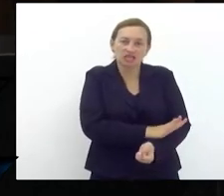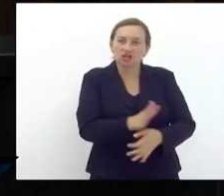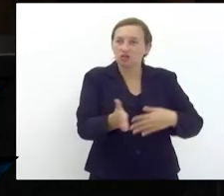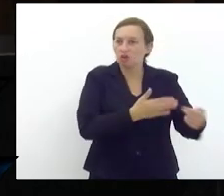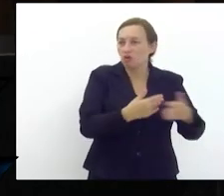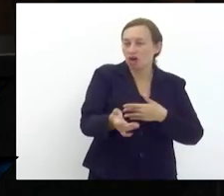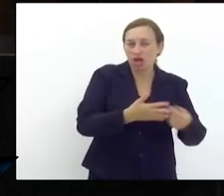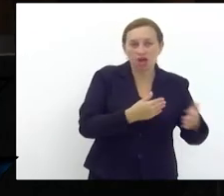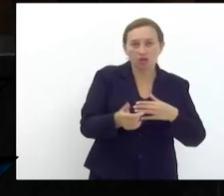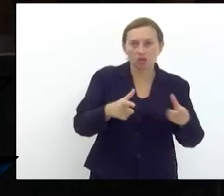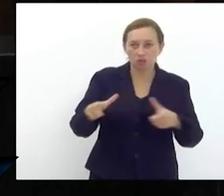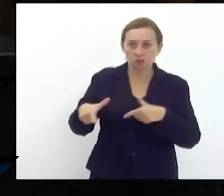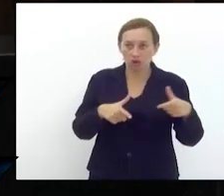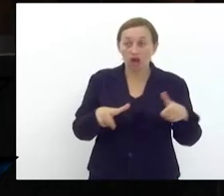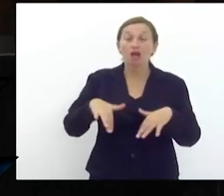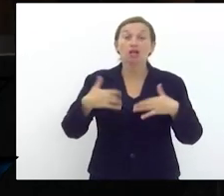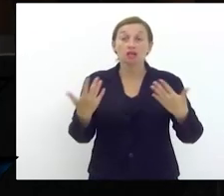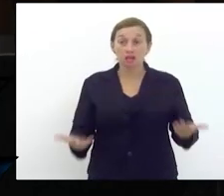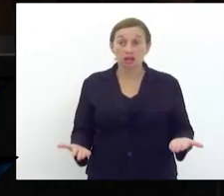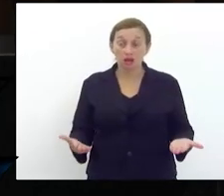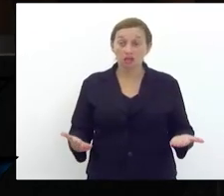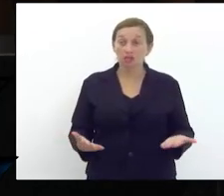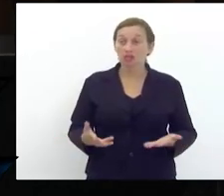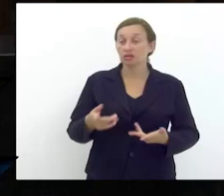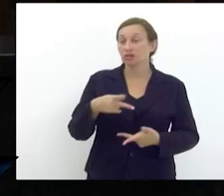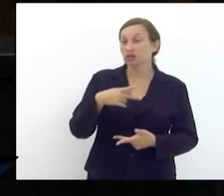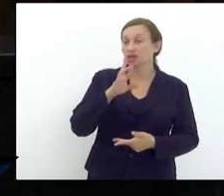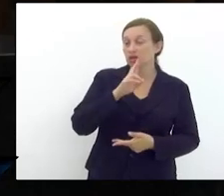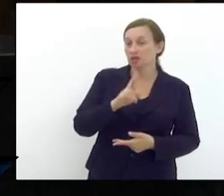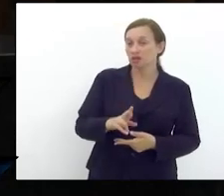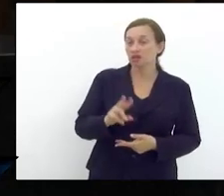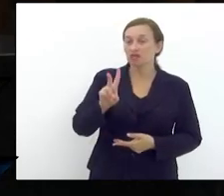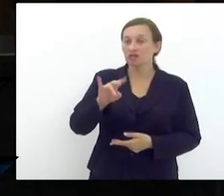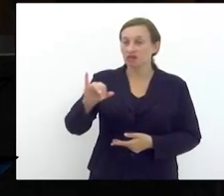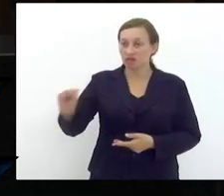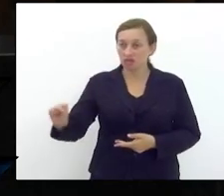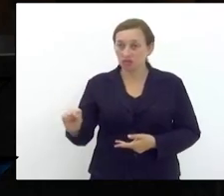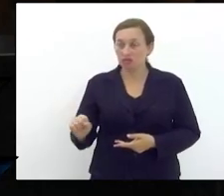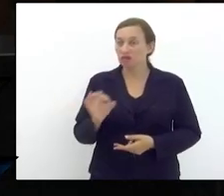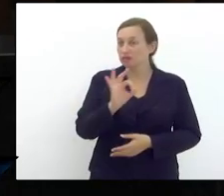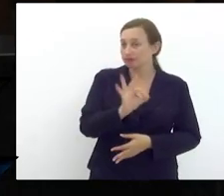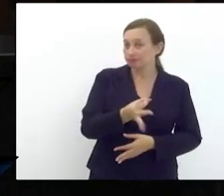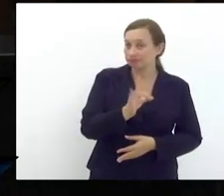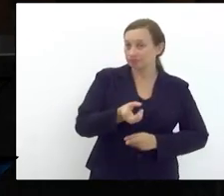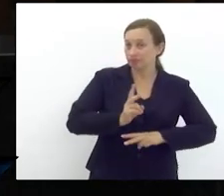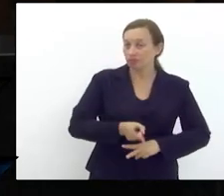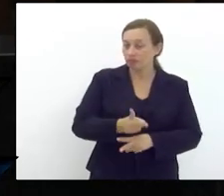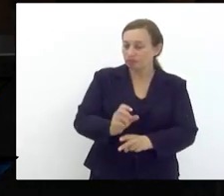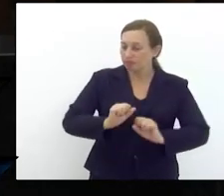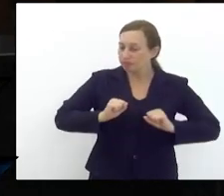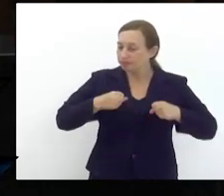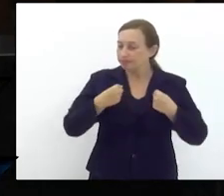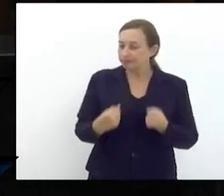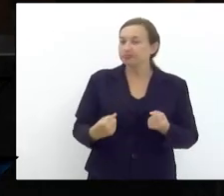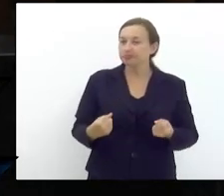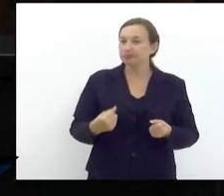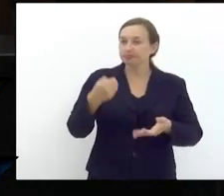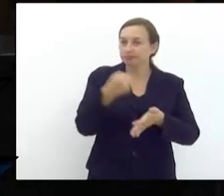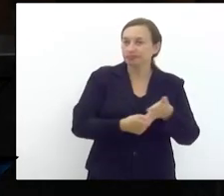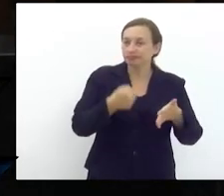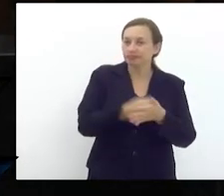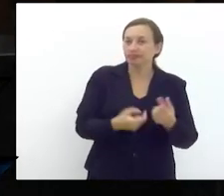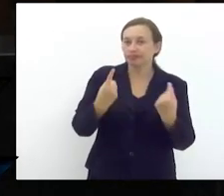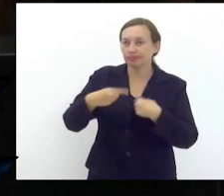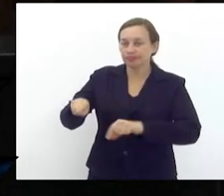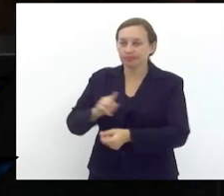esfera que seja então o nosso recado para o Vini Júnior é justamente para que continue forte lutando contra